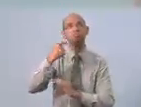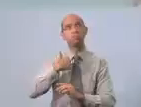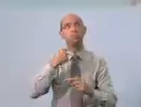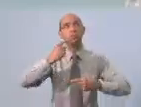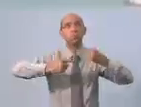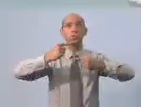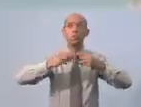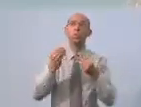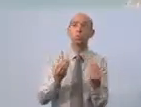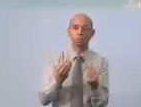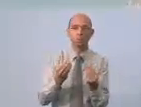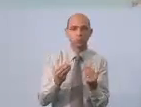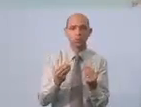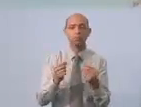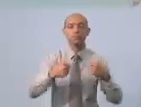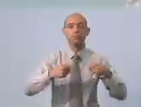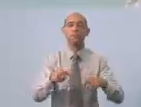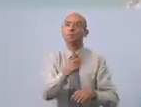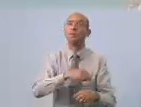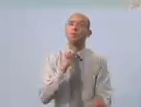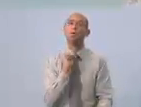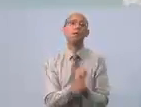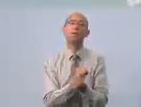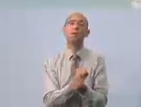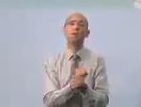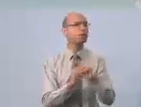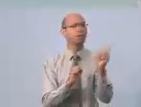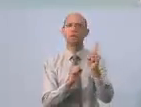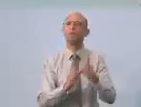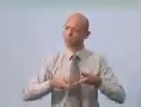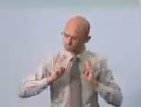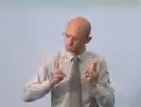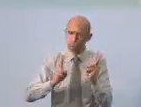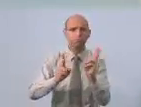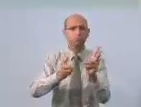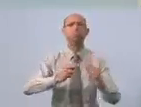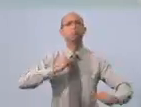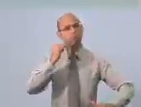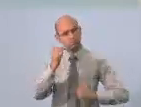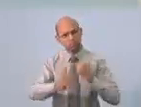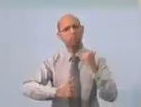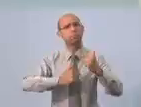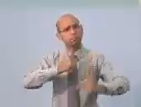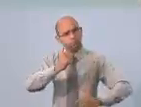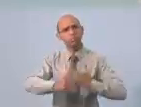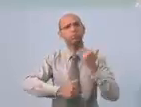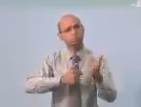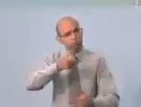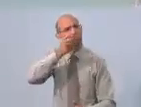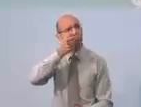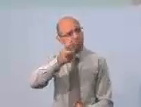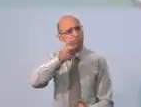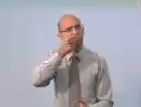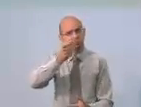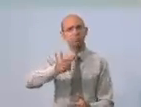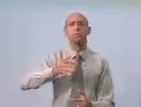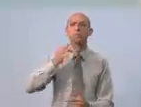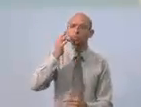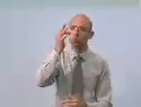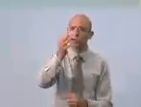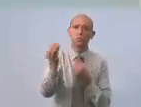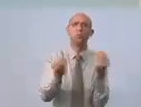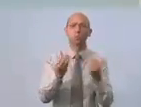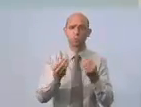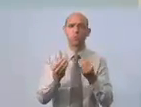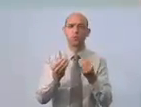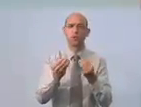olhar isso é estacionar e não se dispor a trabalhar na perspectiva da construção de uma sociedade